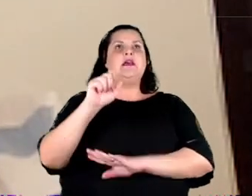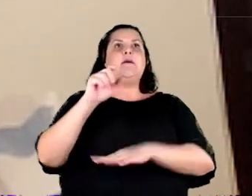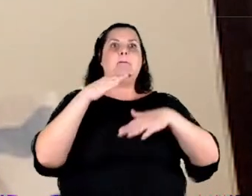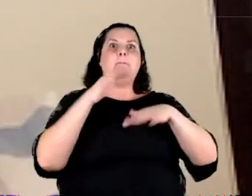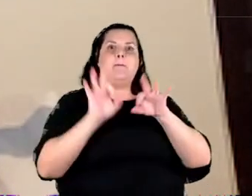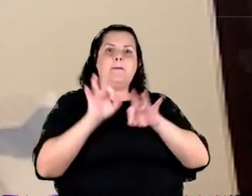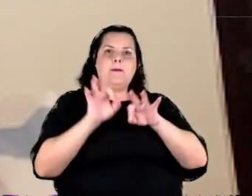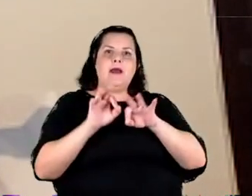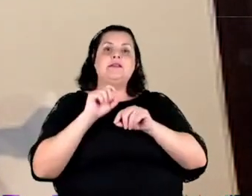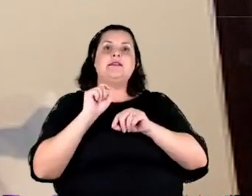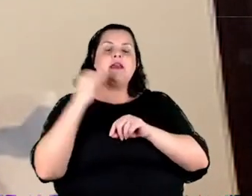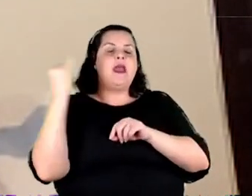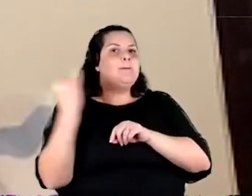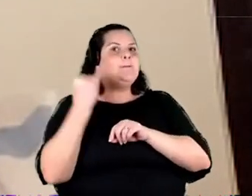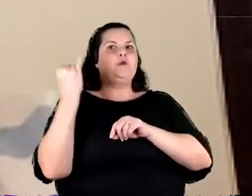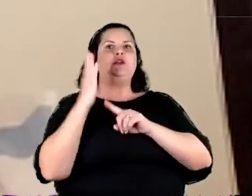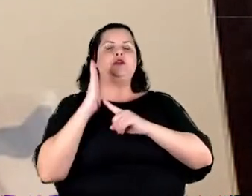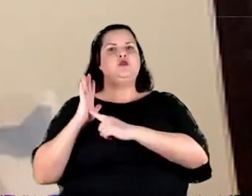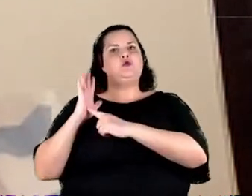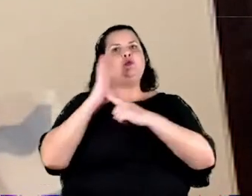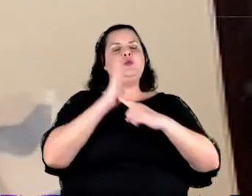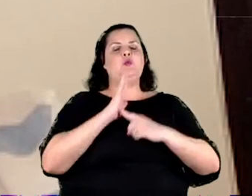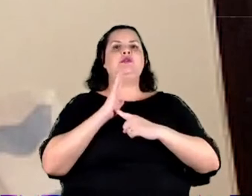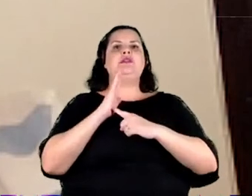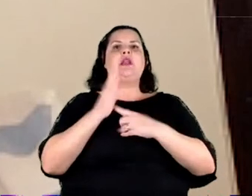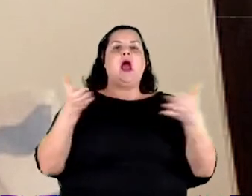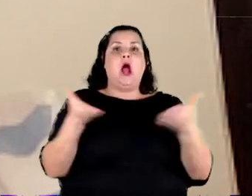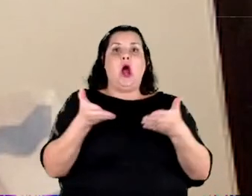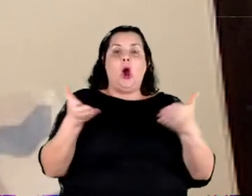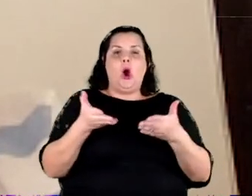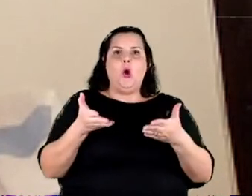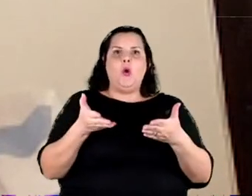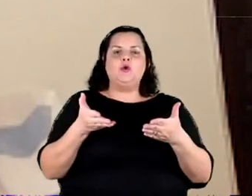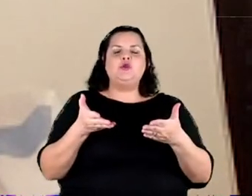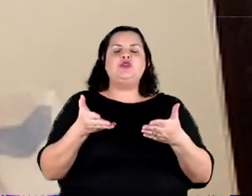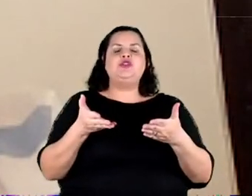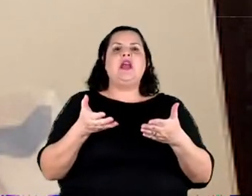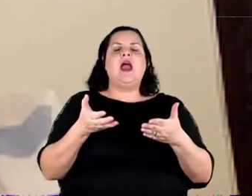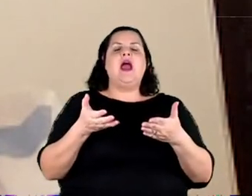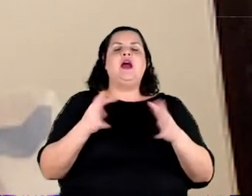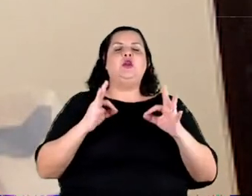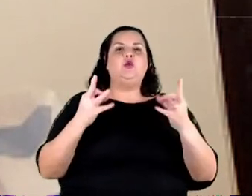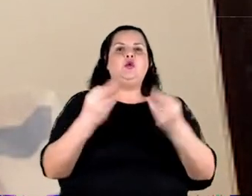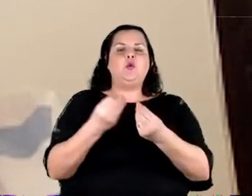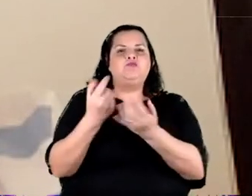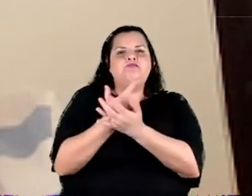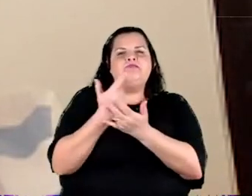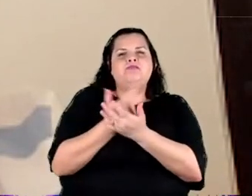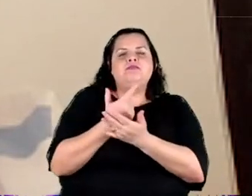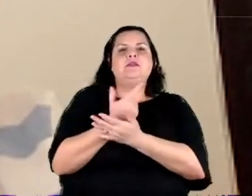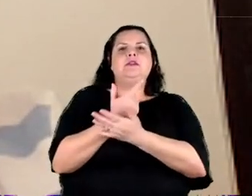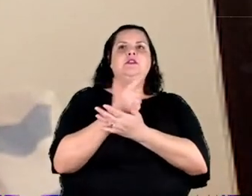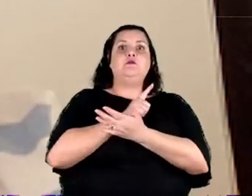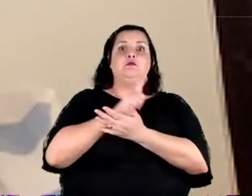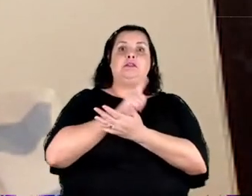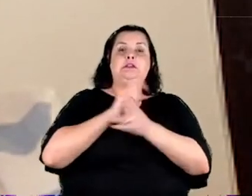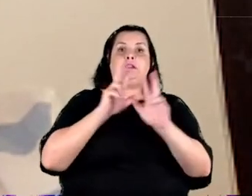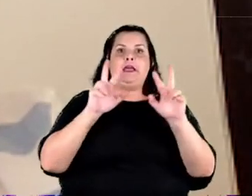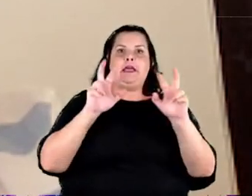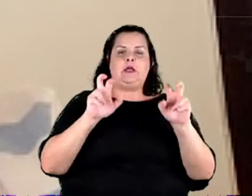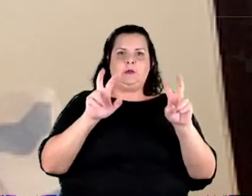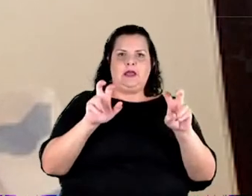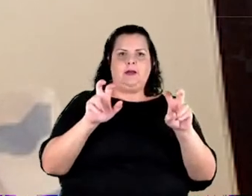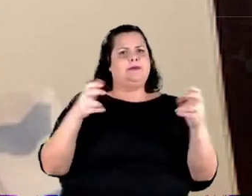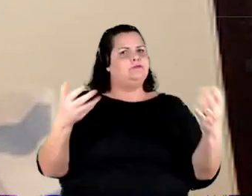Nós temos uma carência muito grande disso, então é importantíssimo e evidentemente que o livro do Yossi Klein Halavi é um